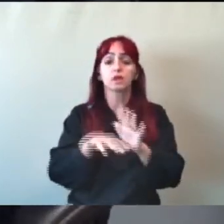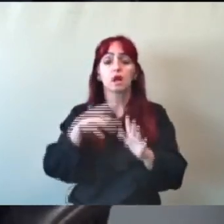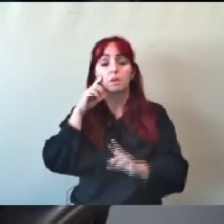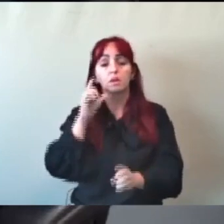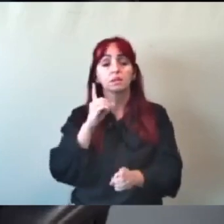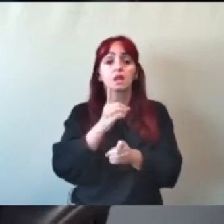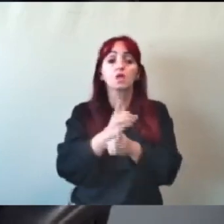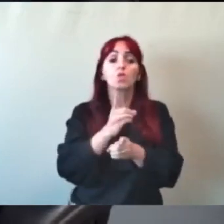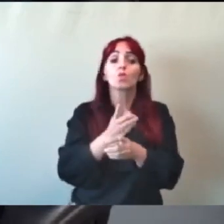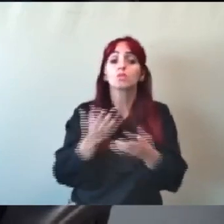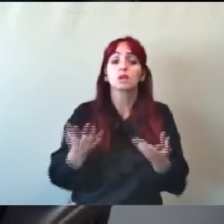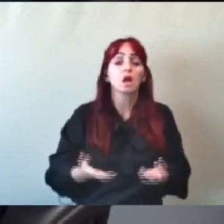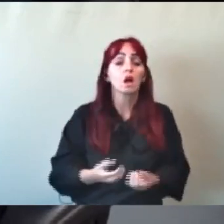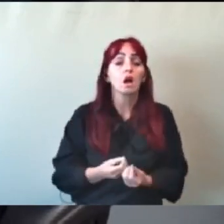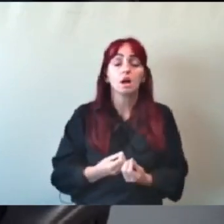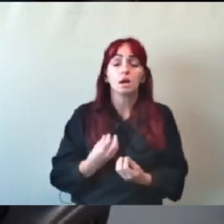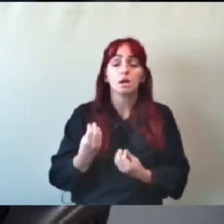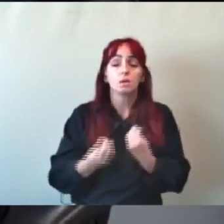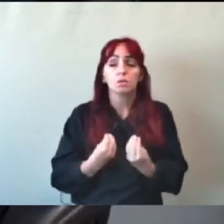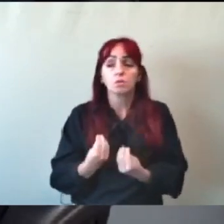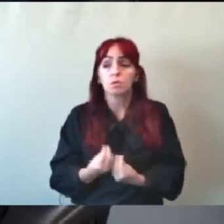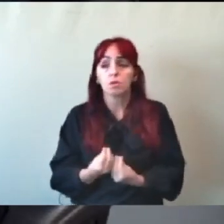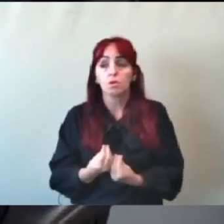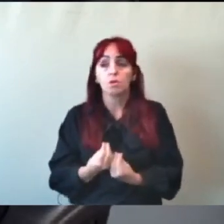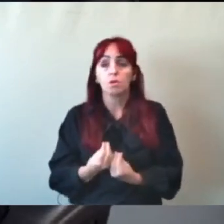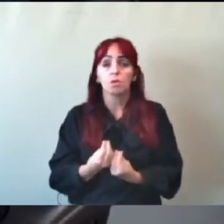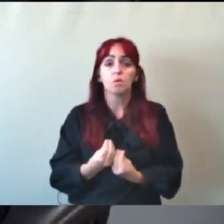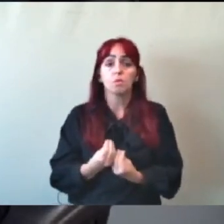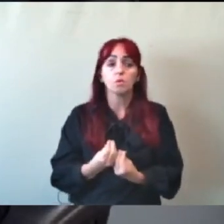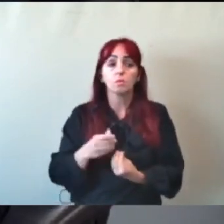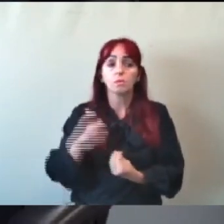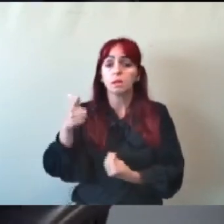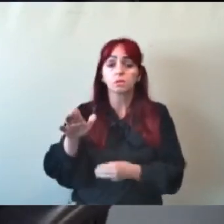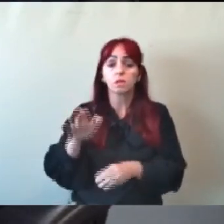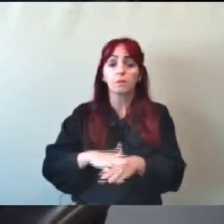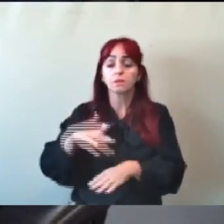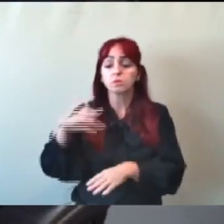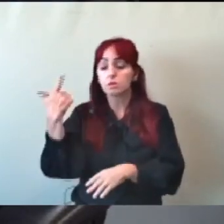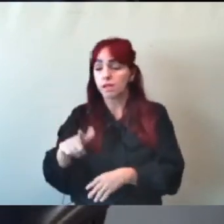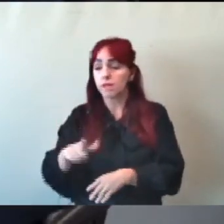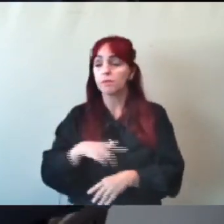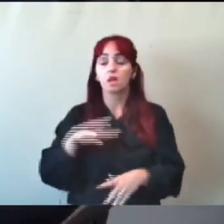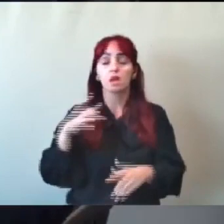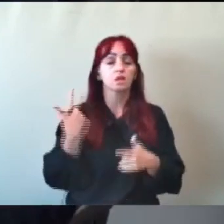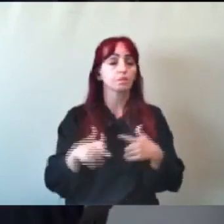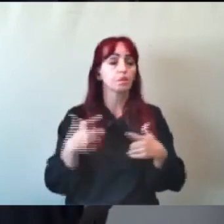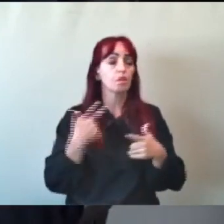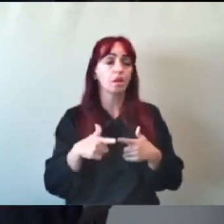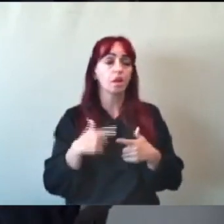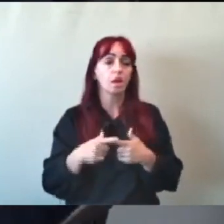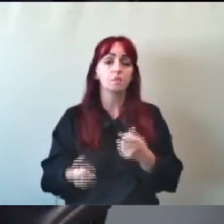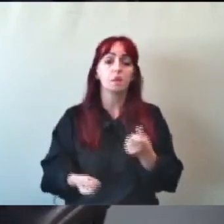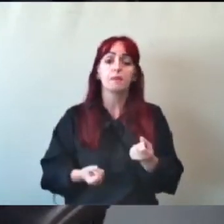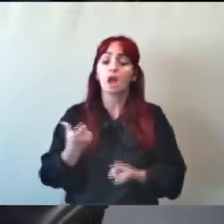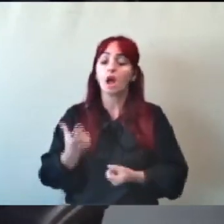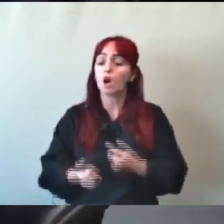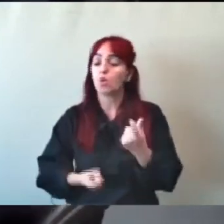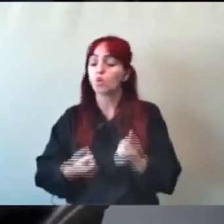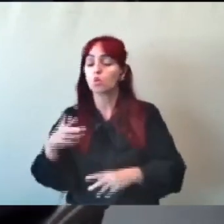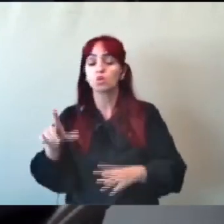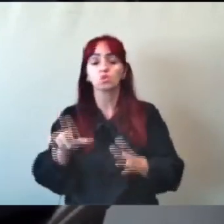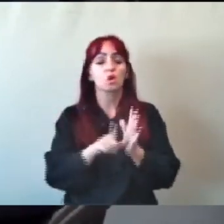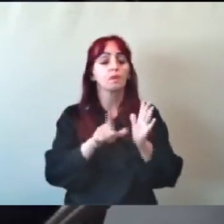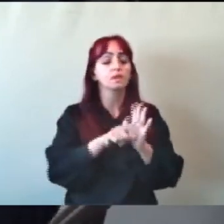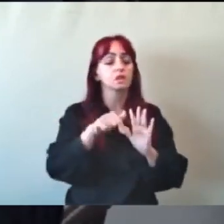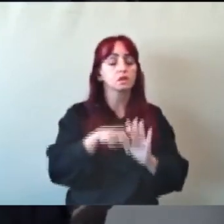alternativa, para que a gente não venha mais uma vez trazer um problema para alguns comerciantes da nossa cidade, empresários da